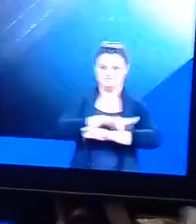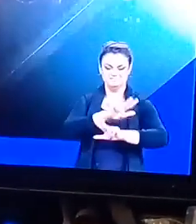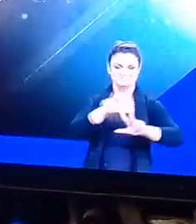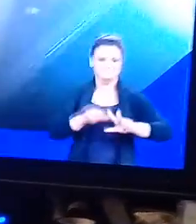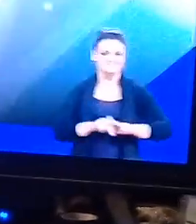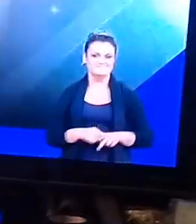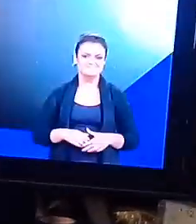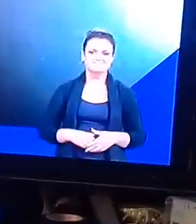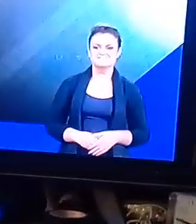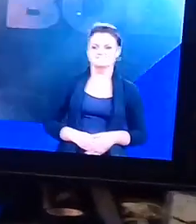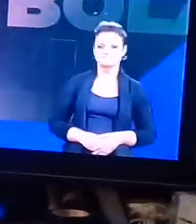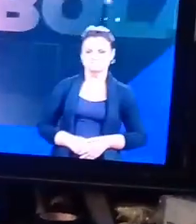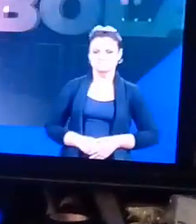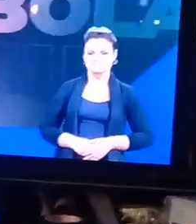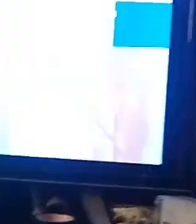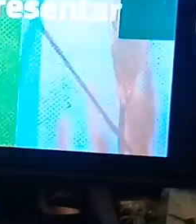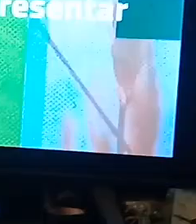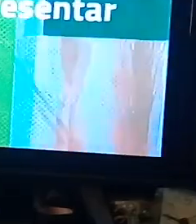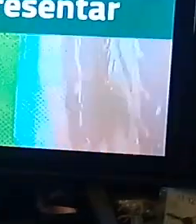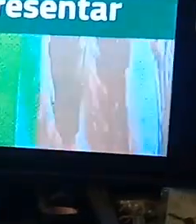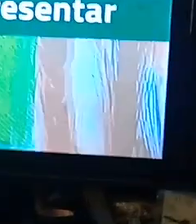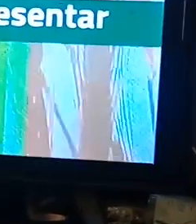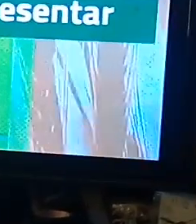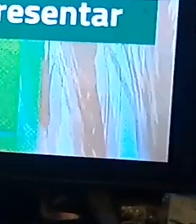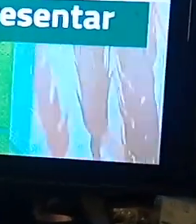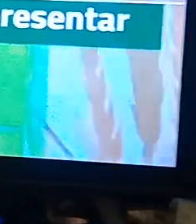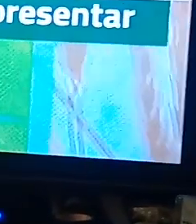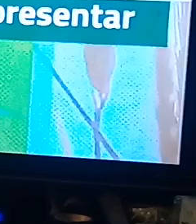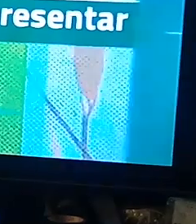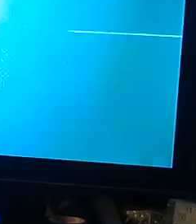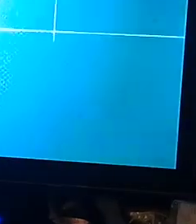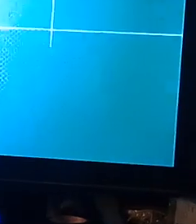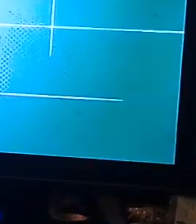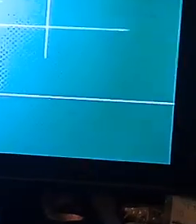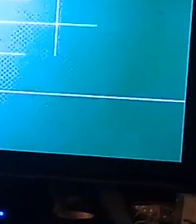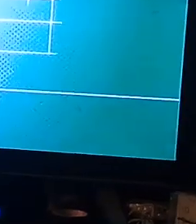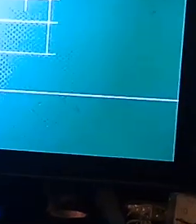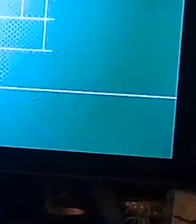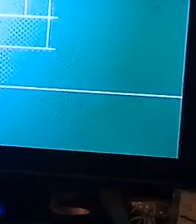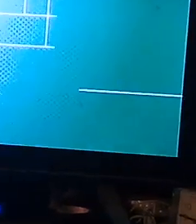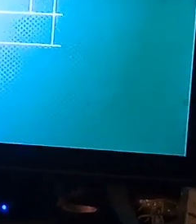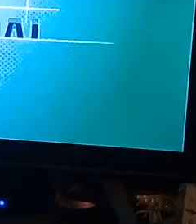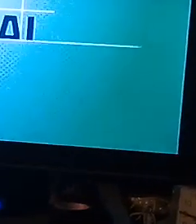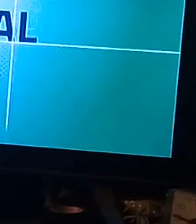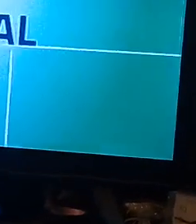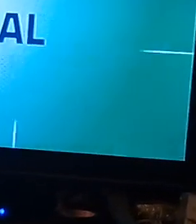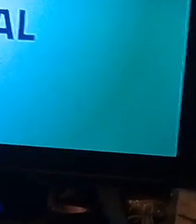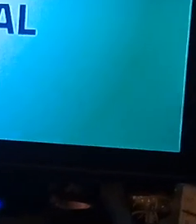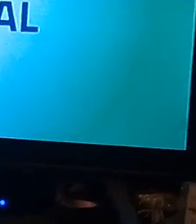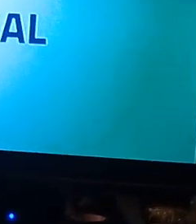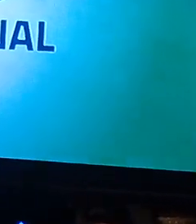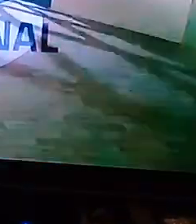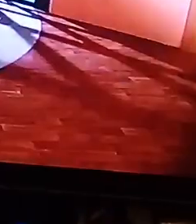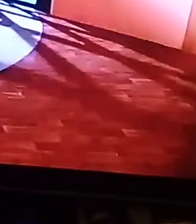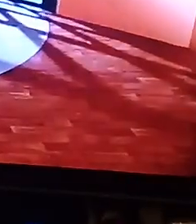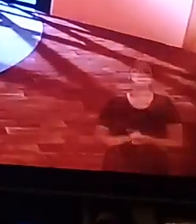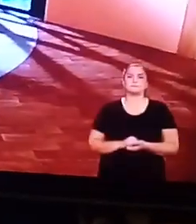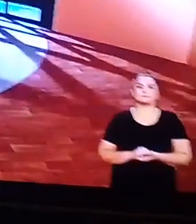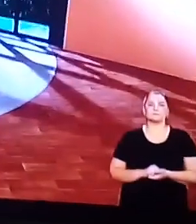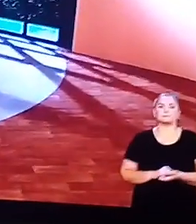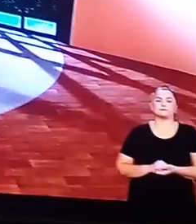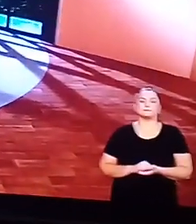No cavalo ali Ele quer dar coisa E aí chega no lugar Certo ali Aí coloca a agulha Da